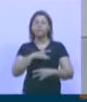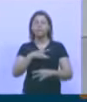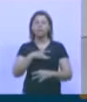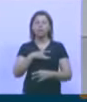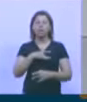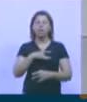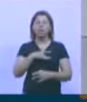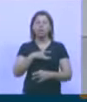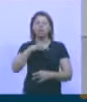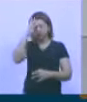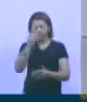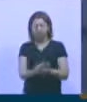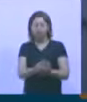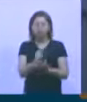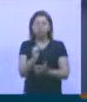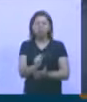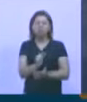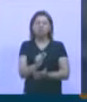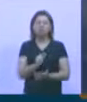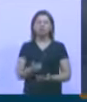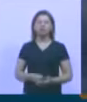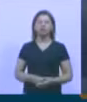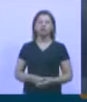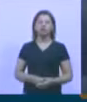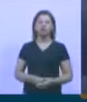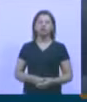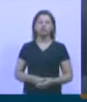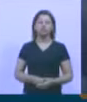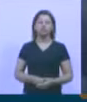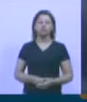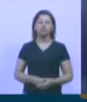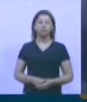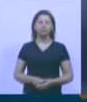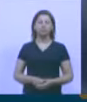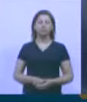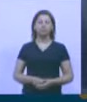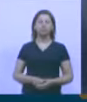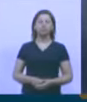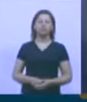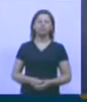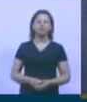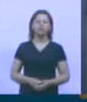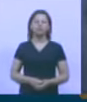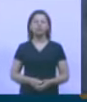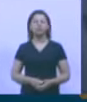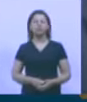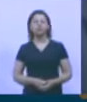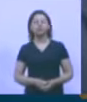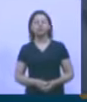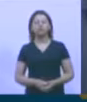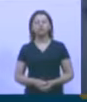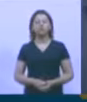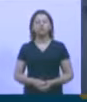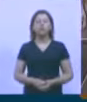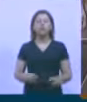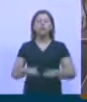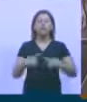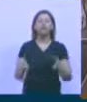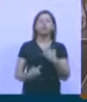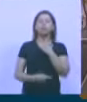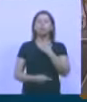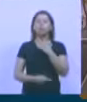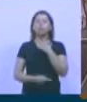pequena. But we cannot also remain only with knowing what are my emotional sicknesses. Mas eu não posso